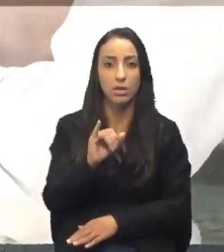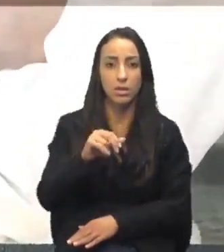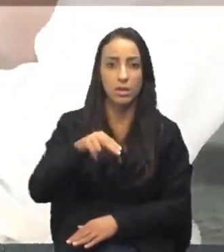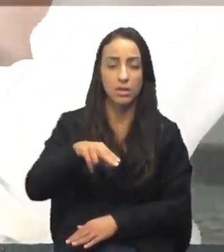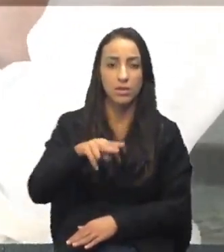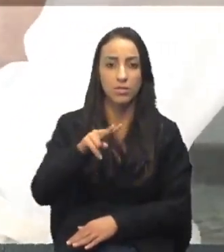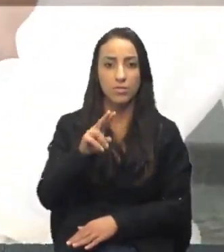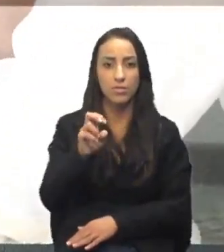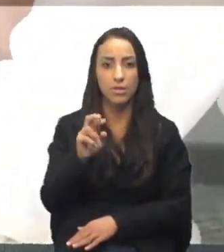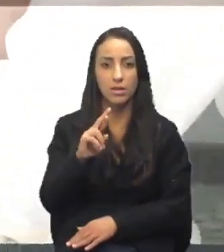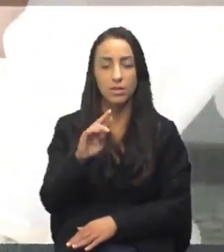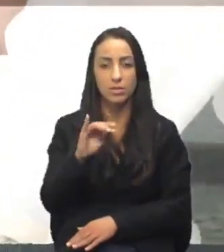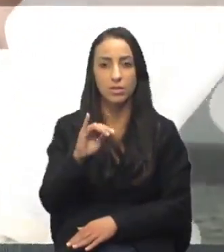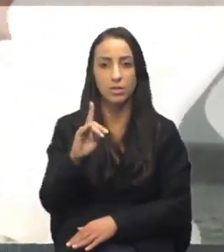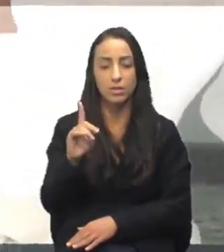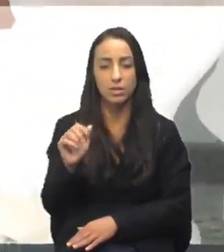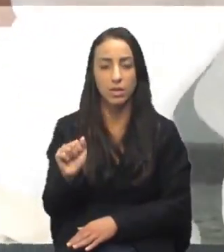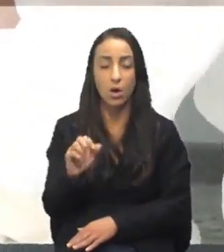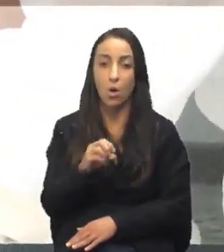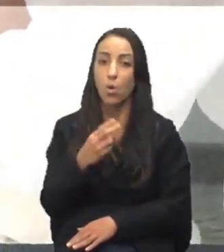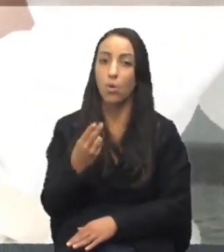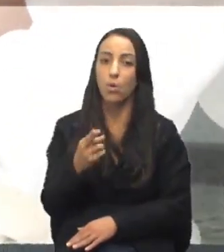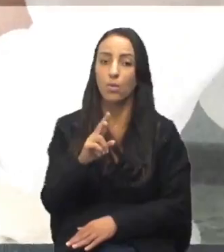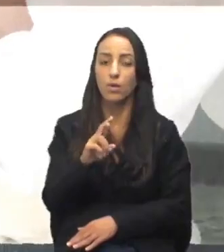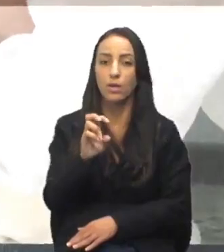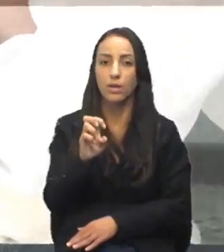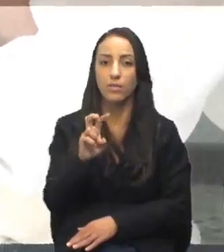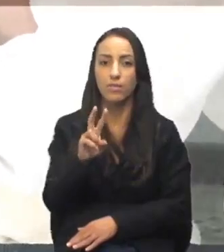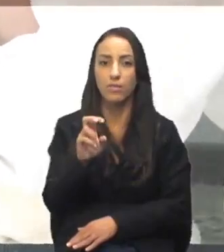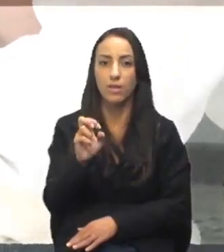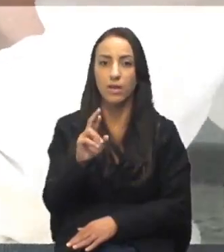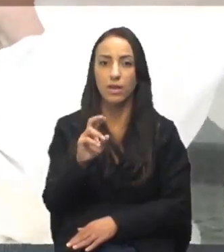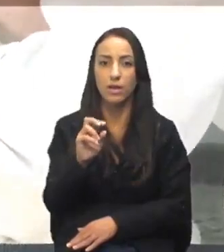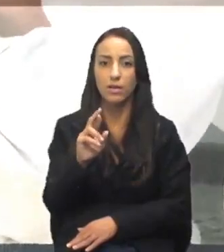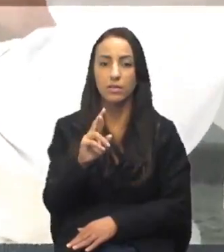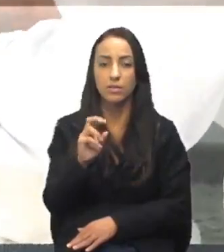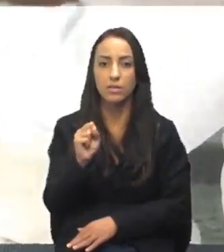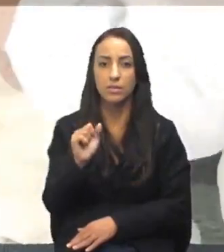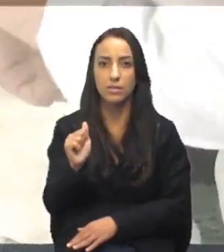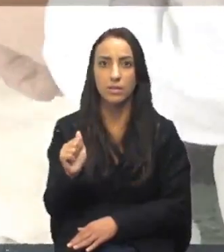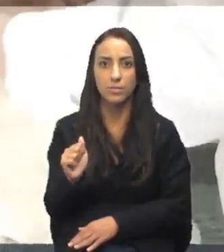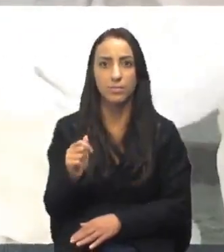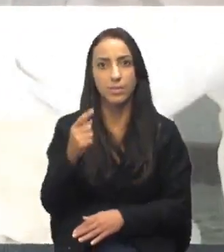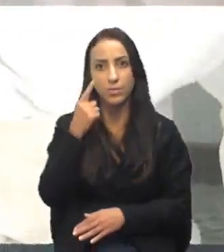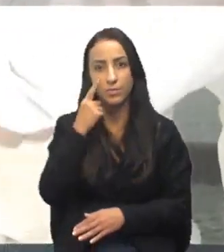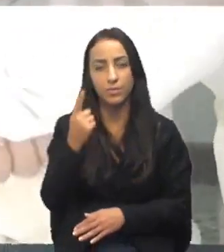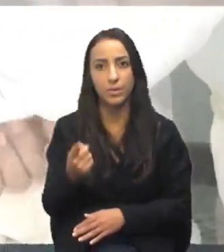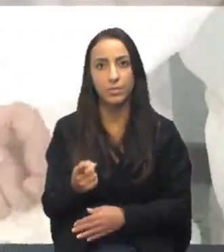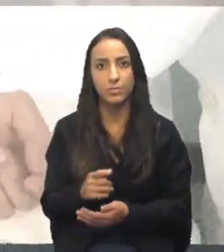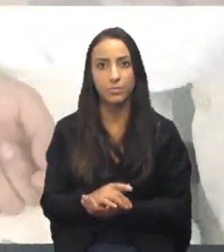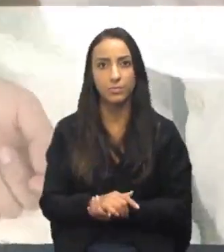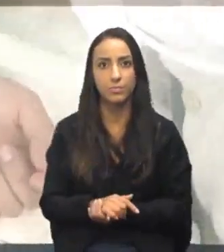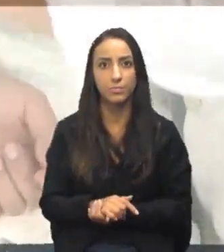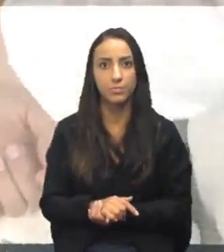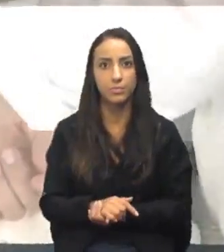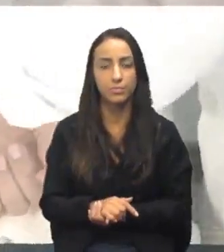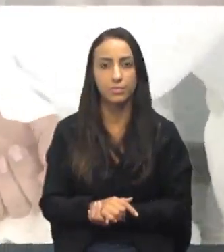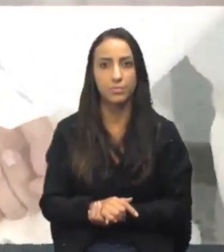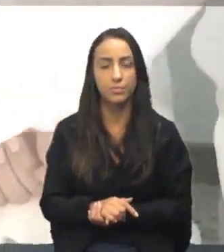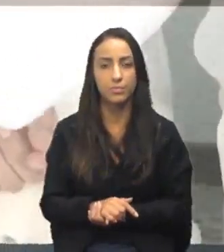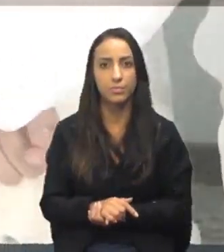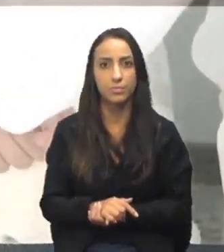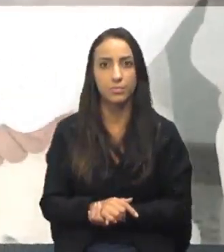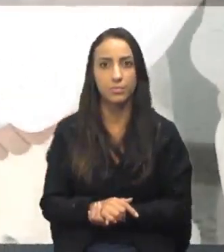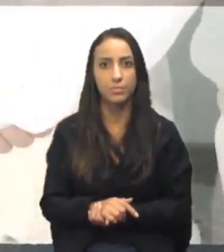ou reversa. Tá? Então, veja que a linha também de recorte, ela auxilia